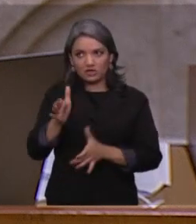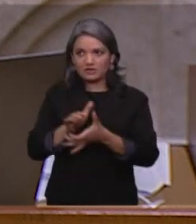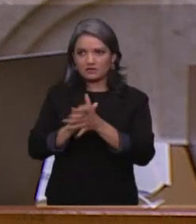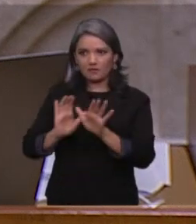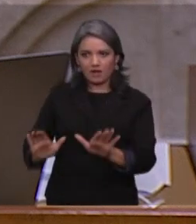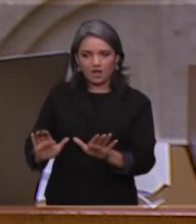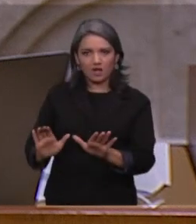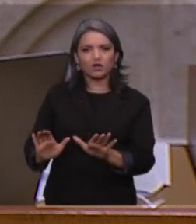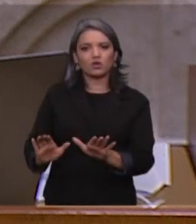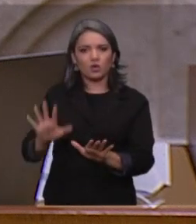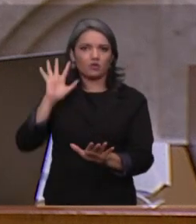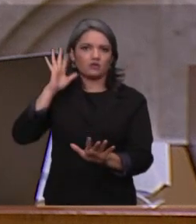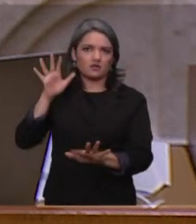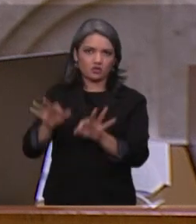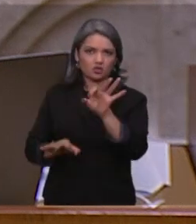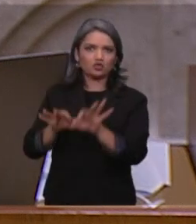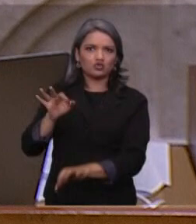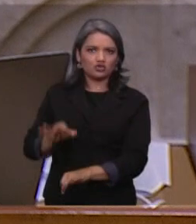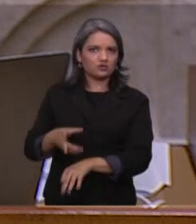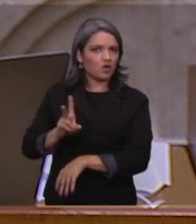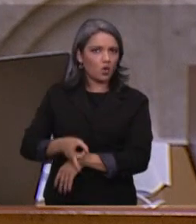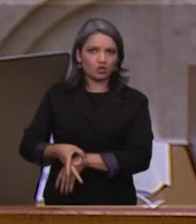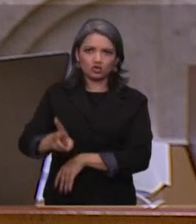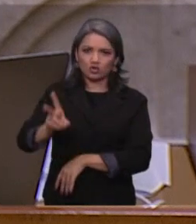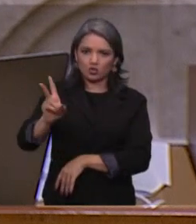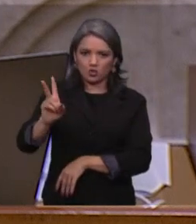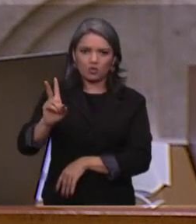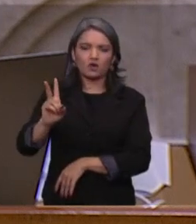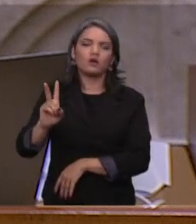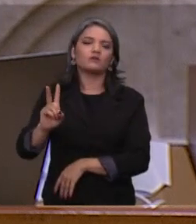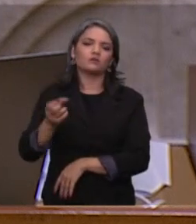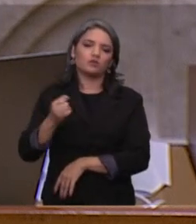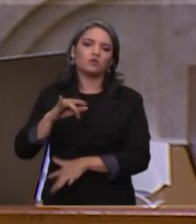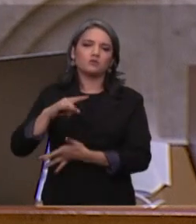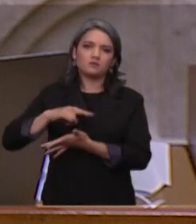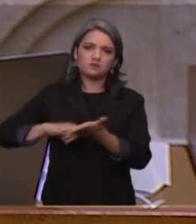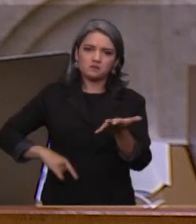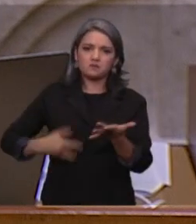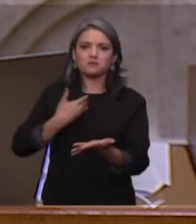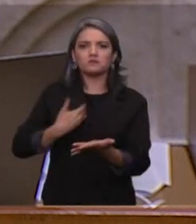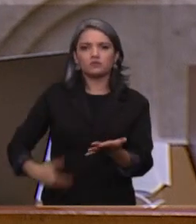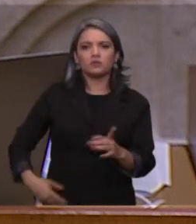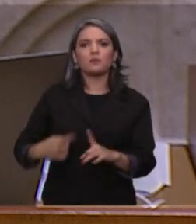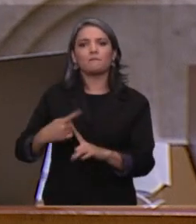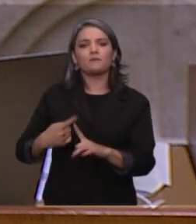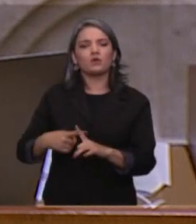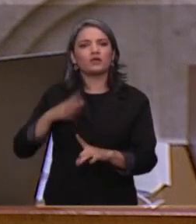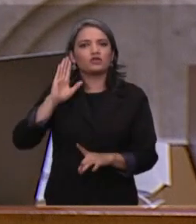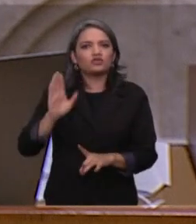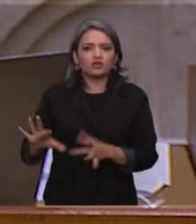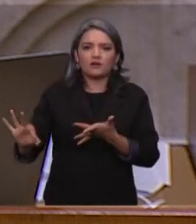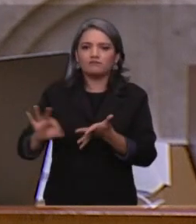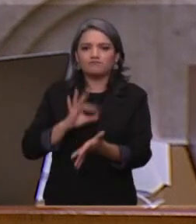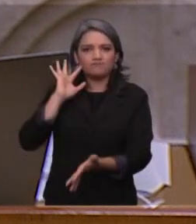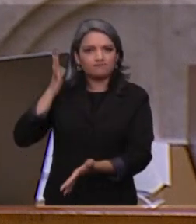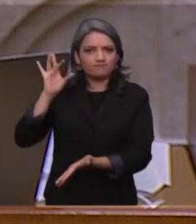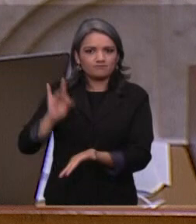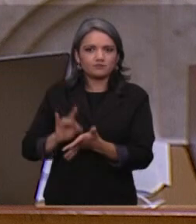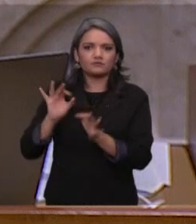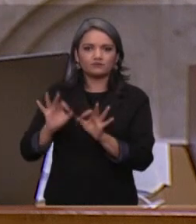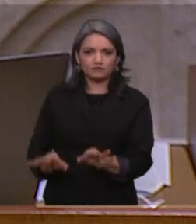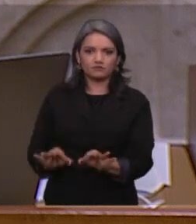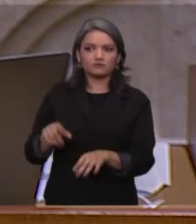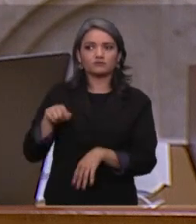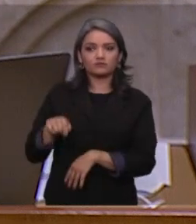separadas por decisão judicial ou escritura pública por se tratar de ato jurídico perfeito. Portanto, eu acho que é